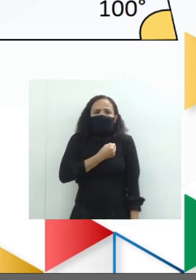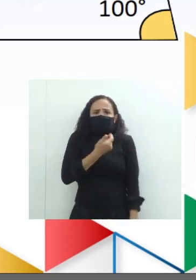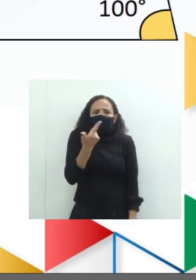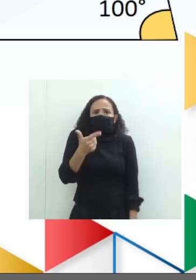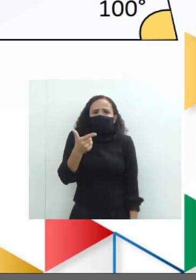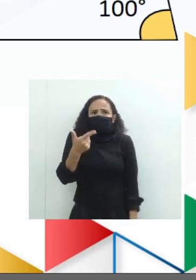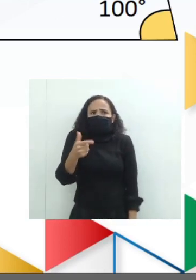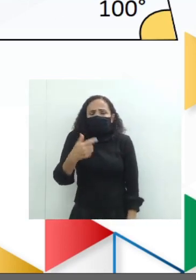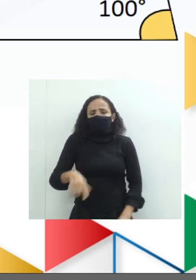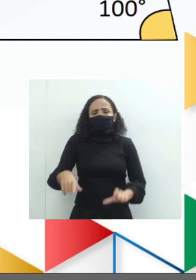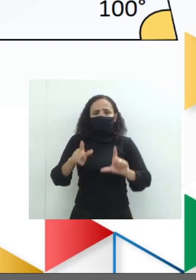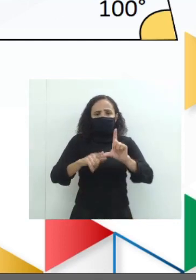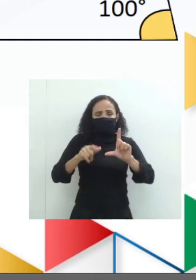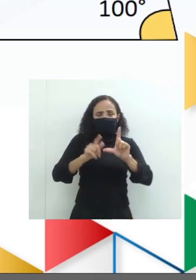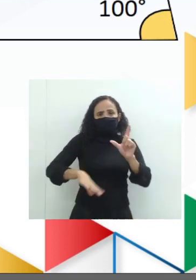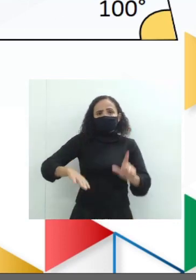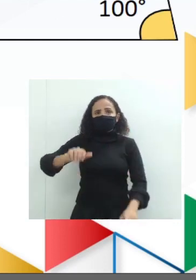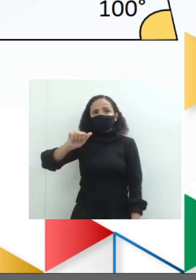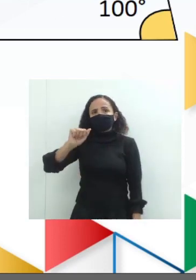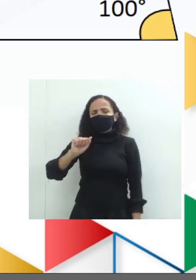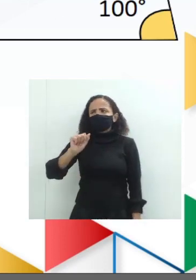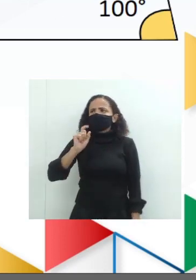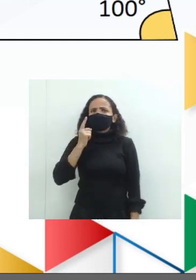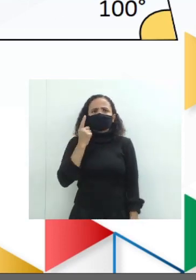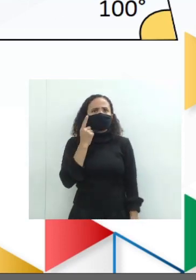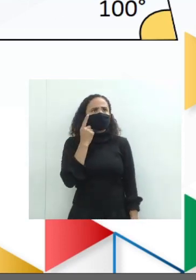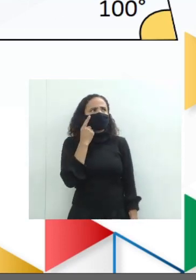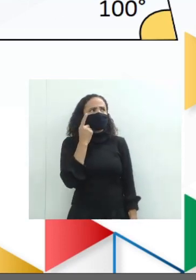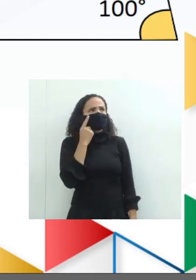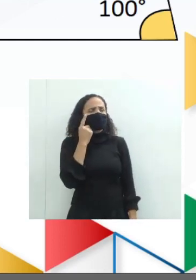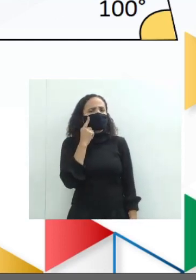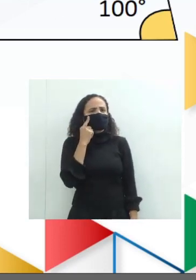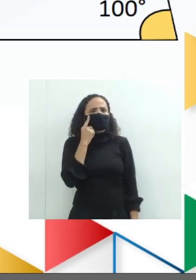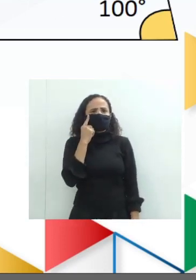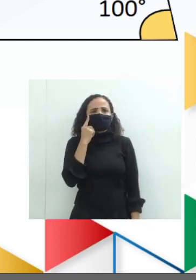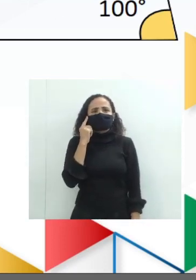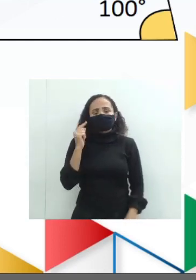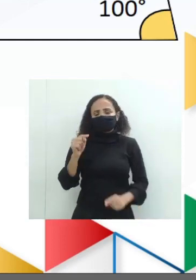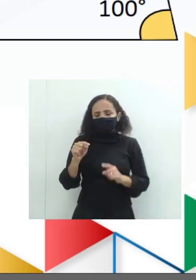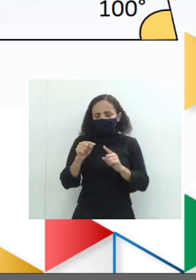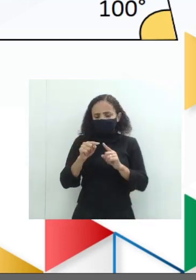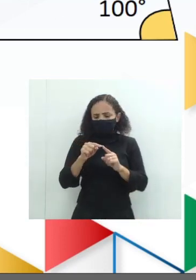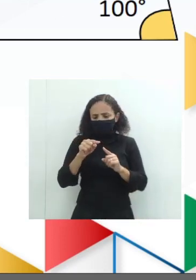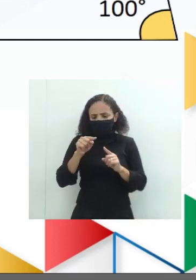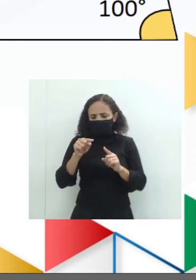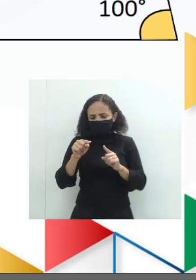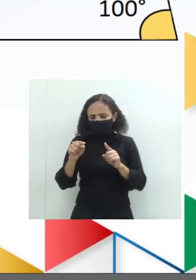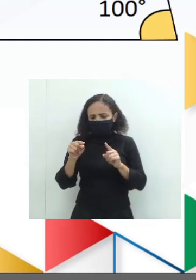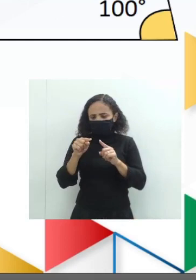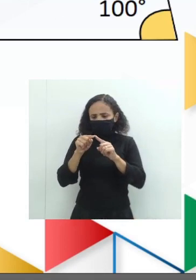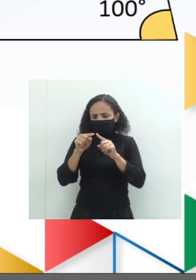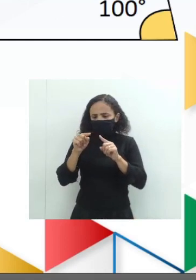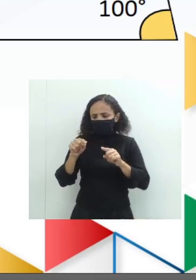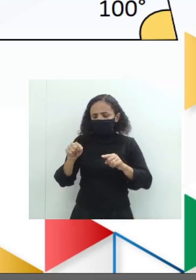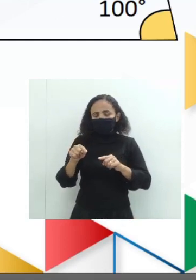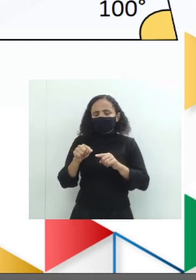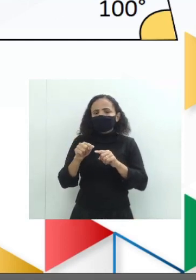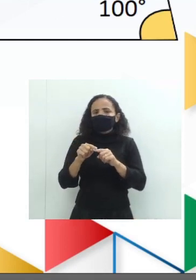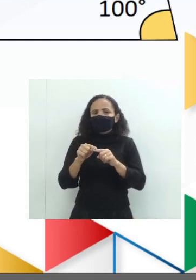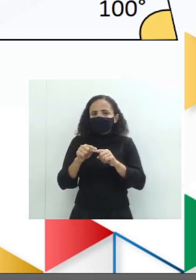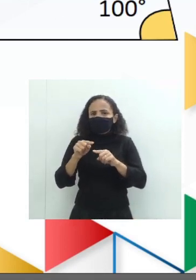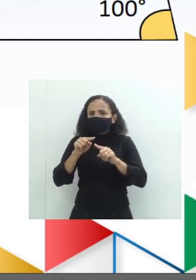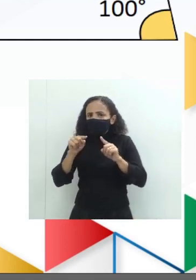dele na letra A, mas ele tem algo que chama muito atenção, que é esse quadradinho no canto aí